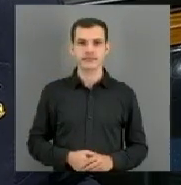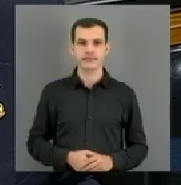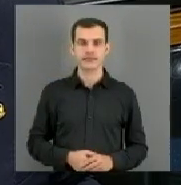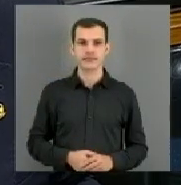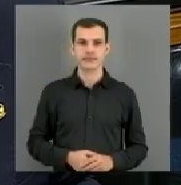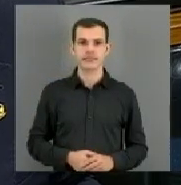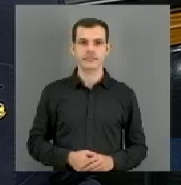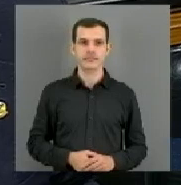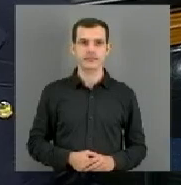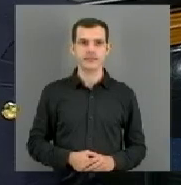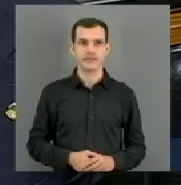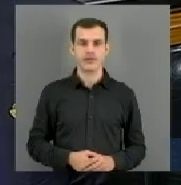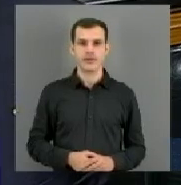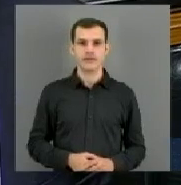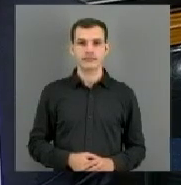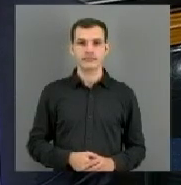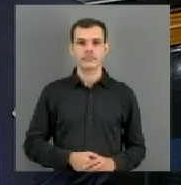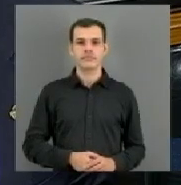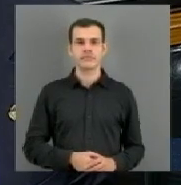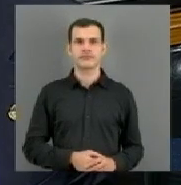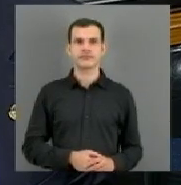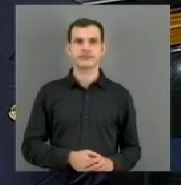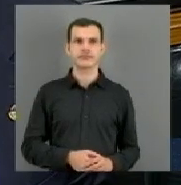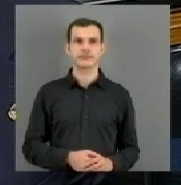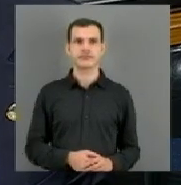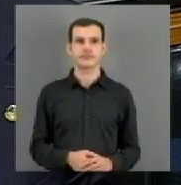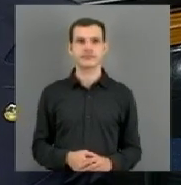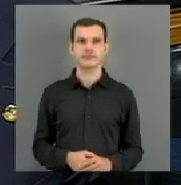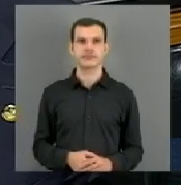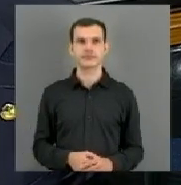Cardia, o senhor, teria